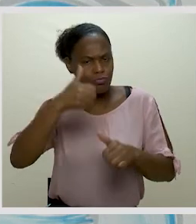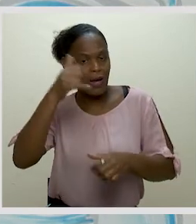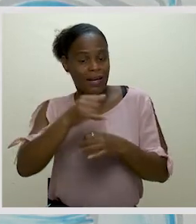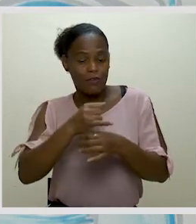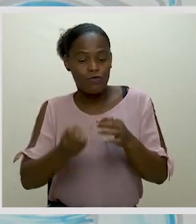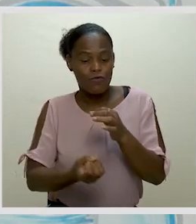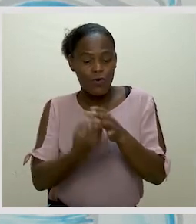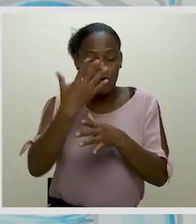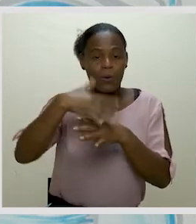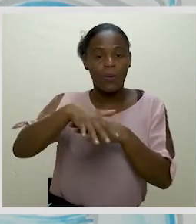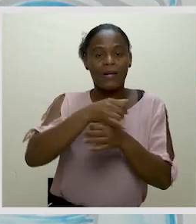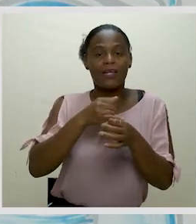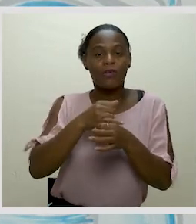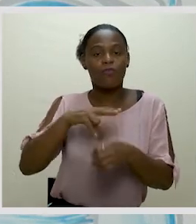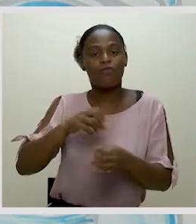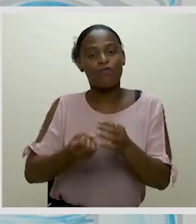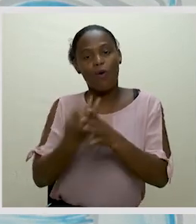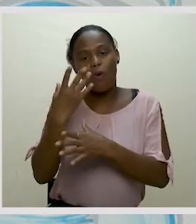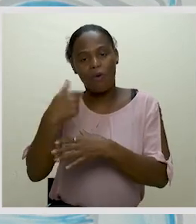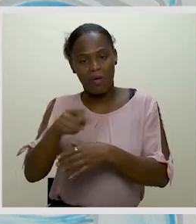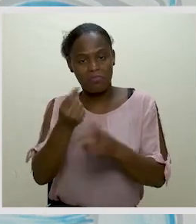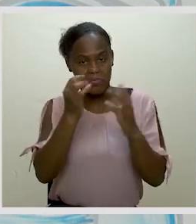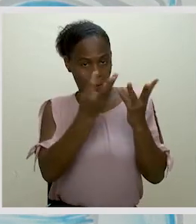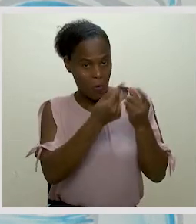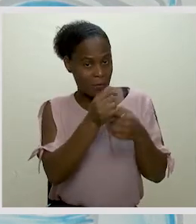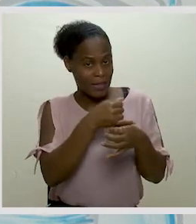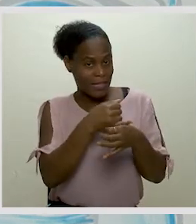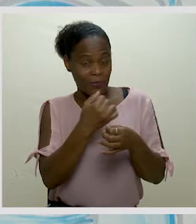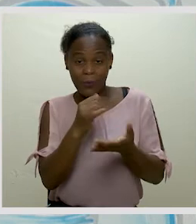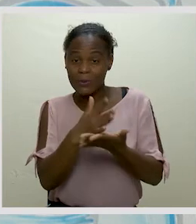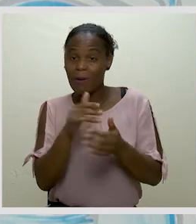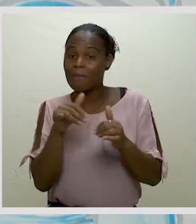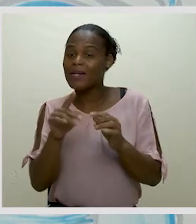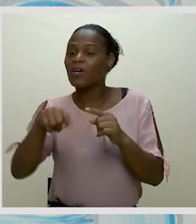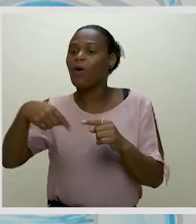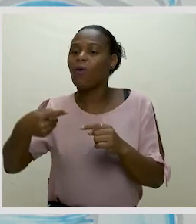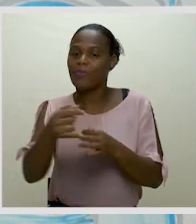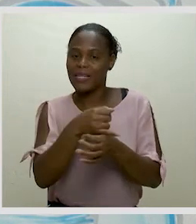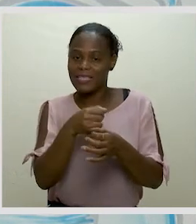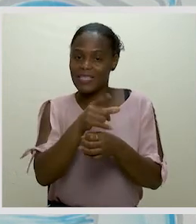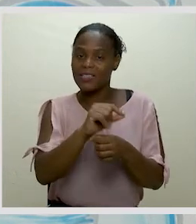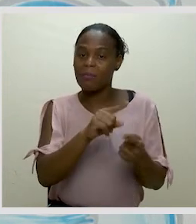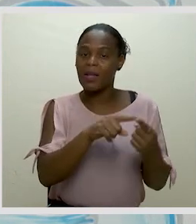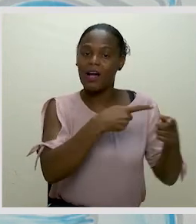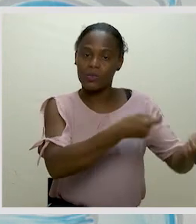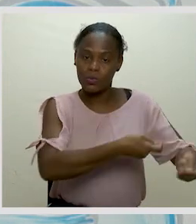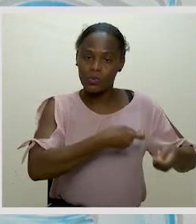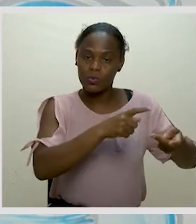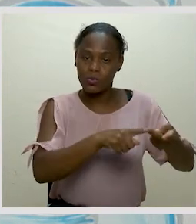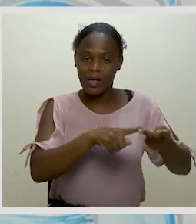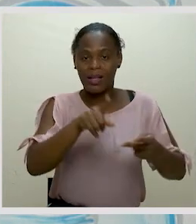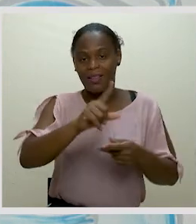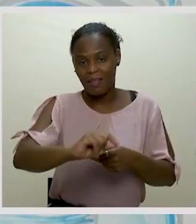o vulcão do Fogo traz para a economia da ilha e não só, para as outras ilhas, através da